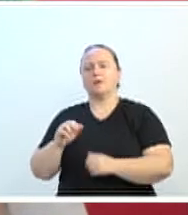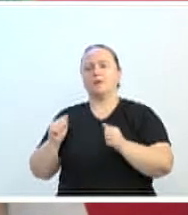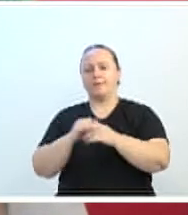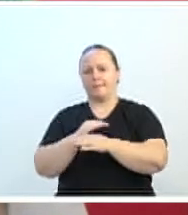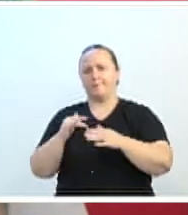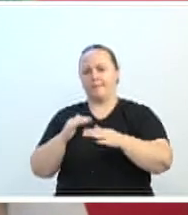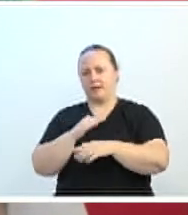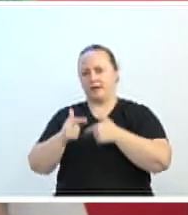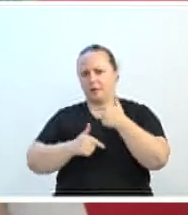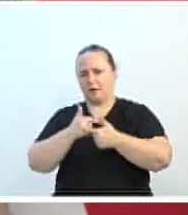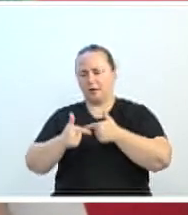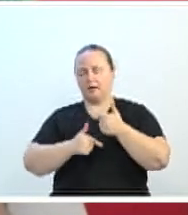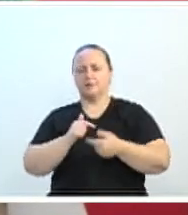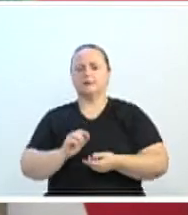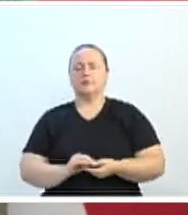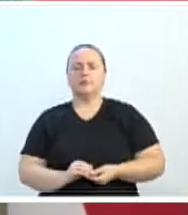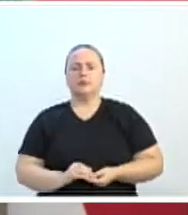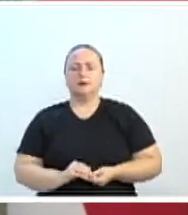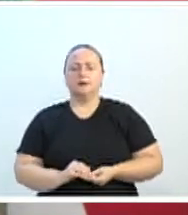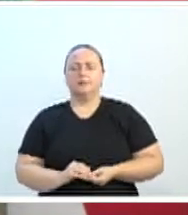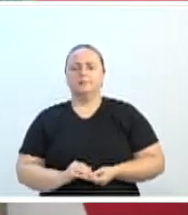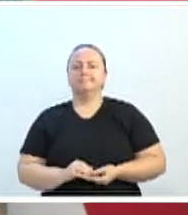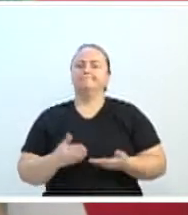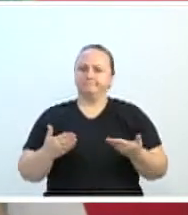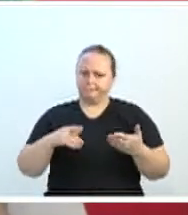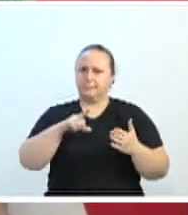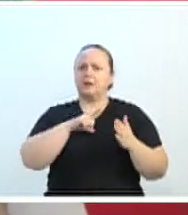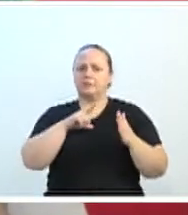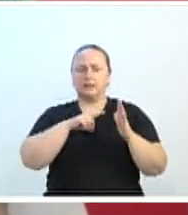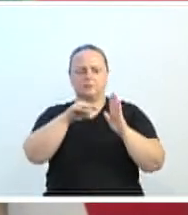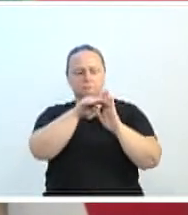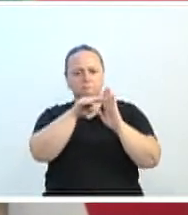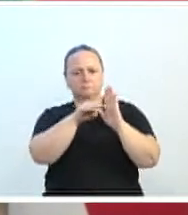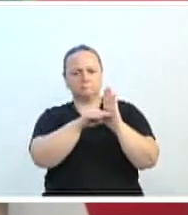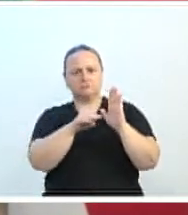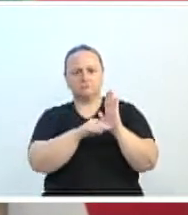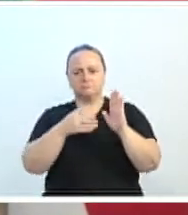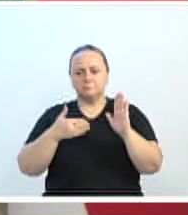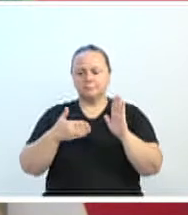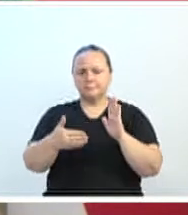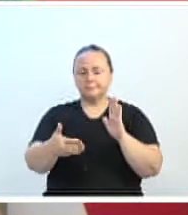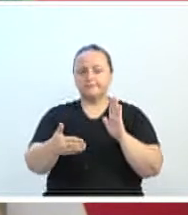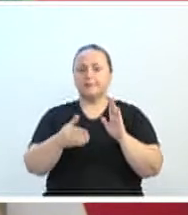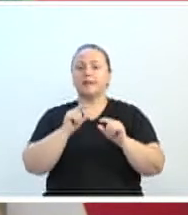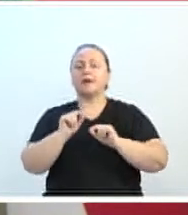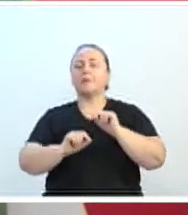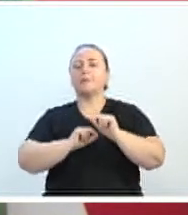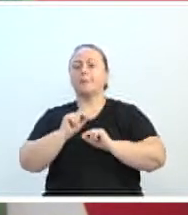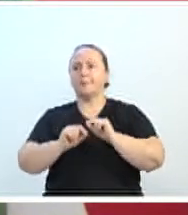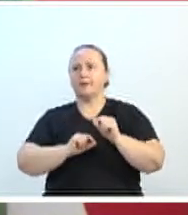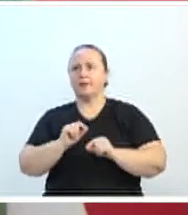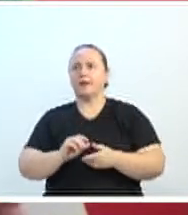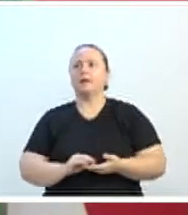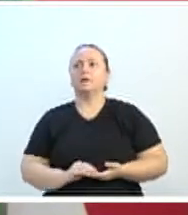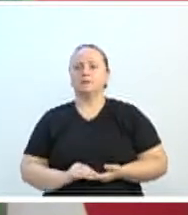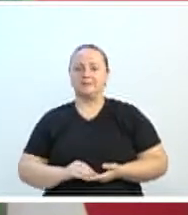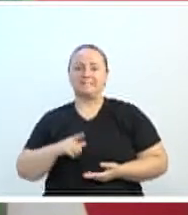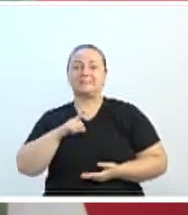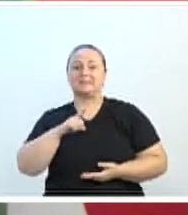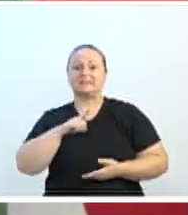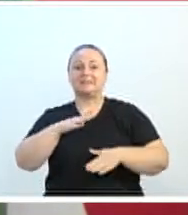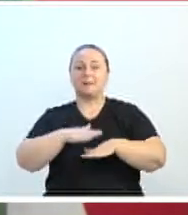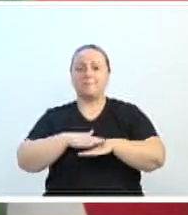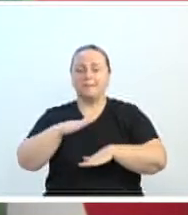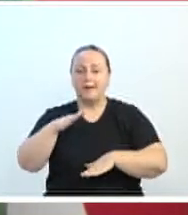programação, há um trabalho nesse sentido, até porque agora é uma época do ano onde nós temos a tendência a ver uma proliferação maior,